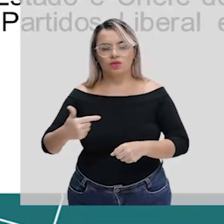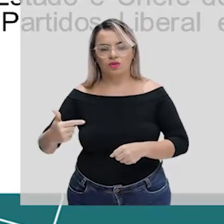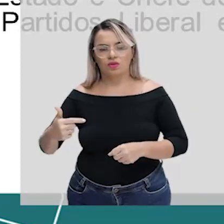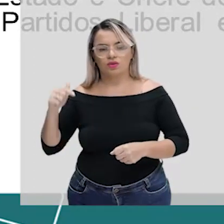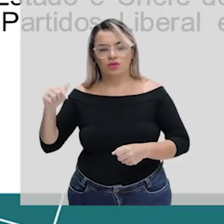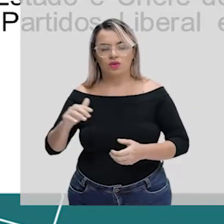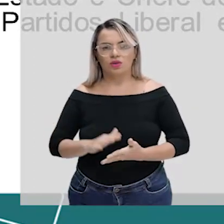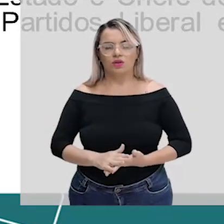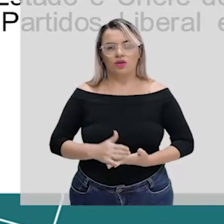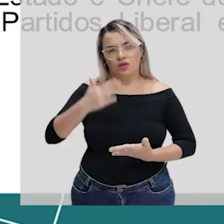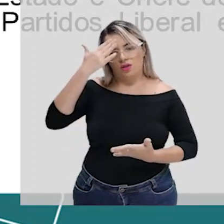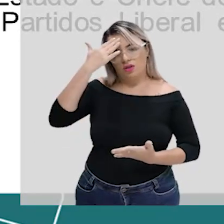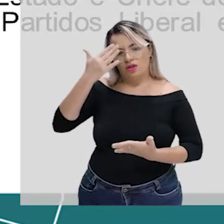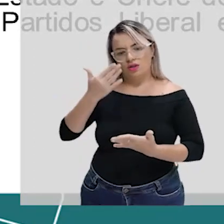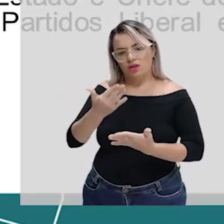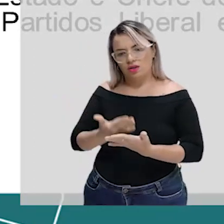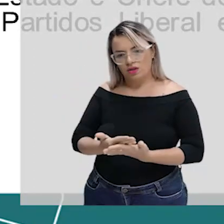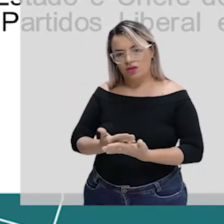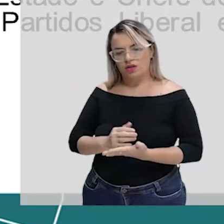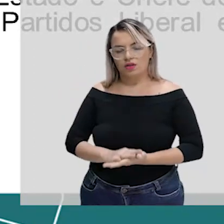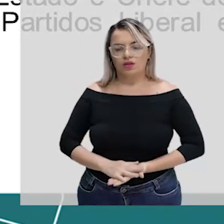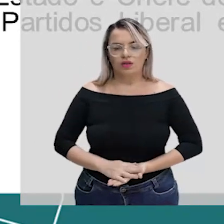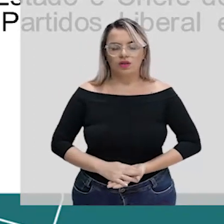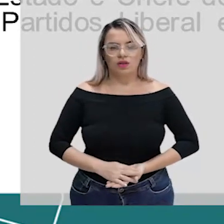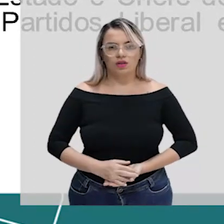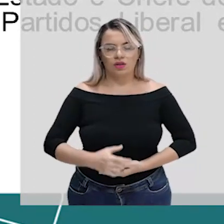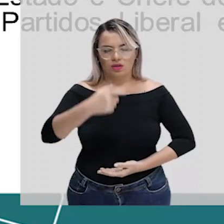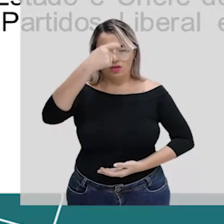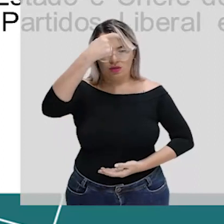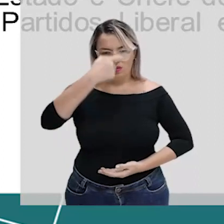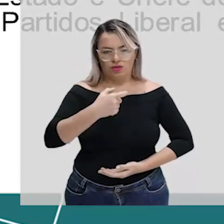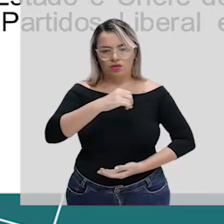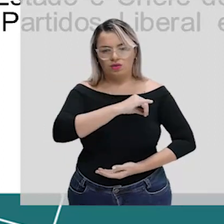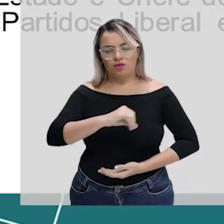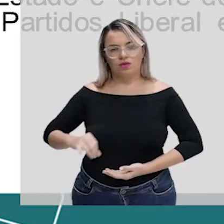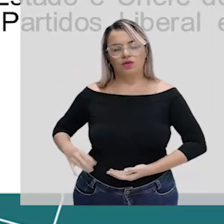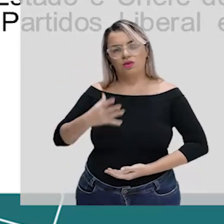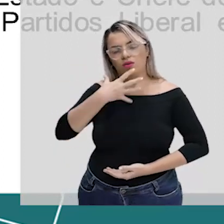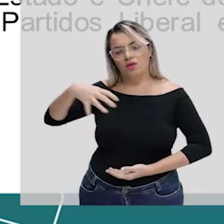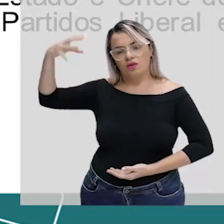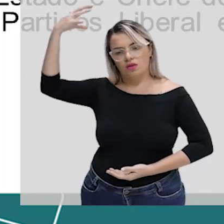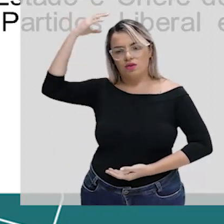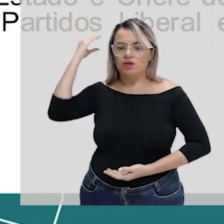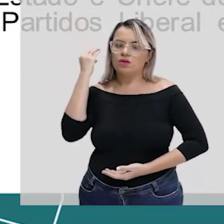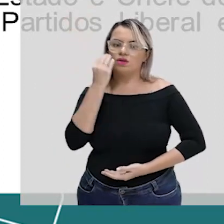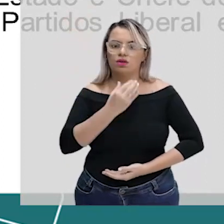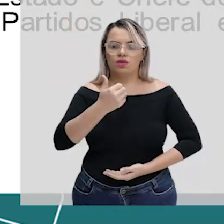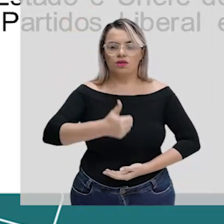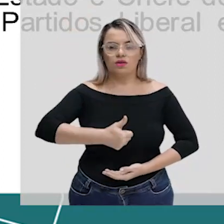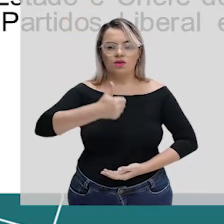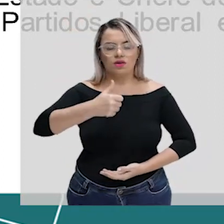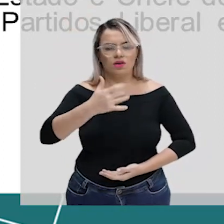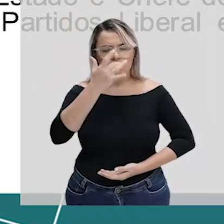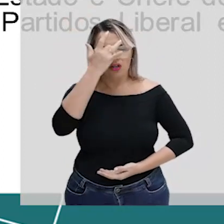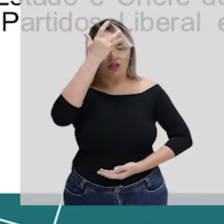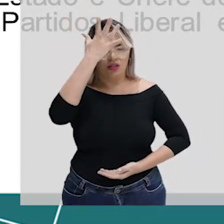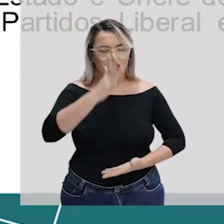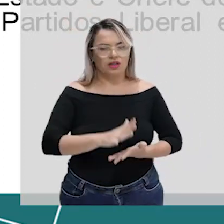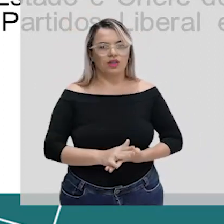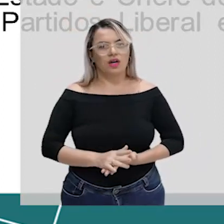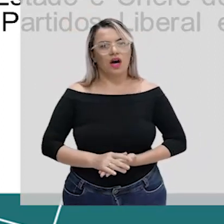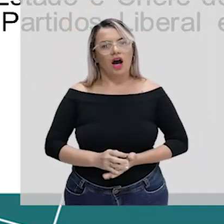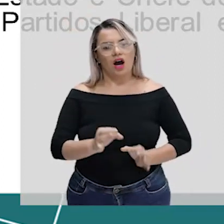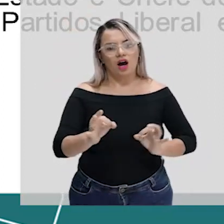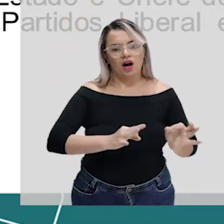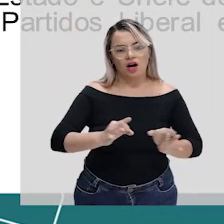figura do imperador Pedro I facilitaria a manutenção da unidade nacional, uma vez que atribui-se a ele,